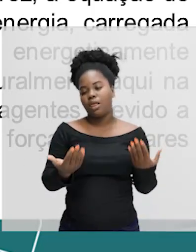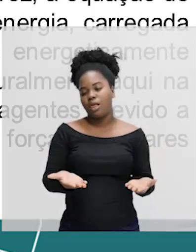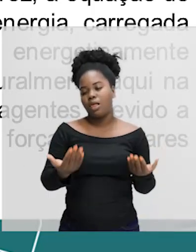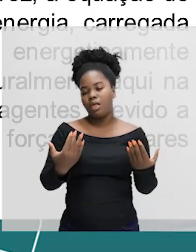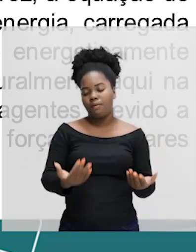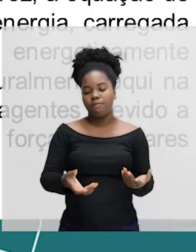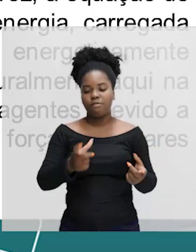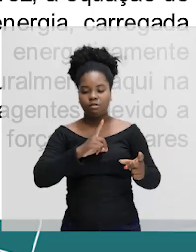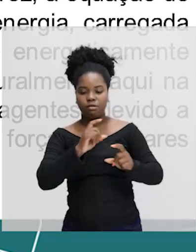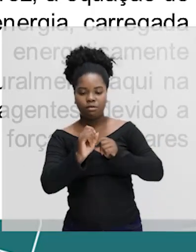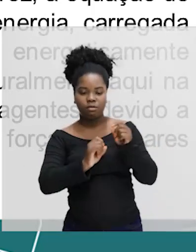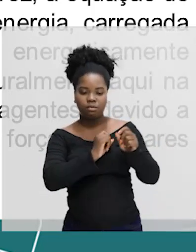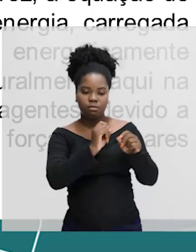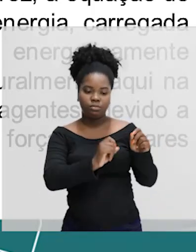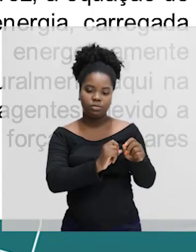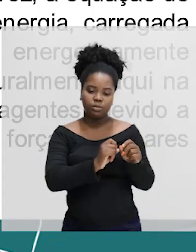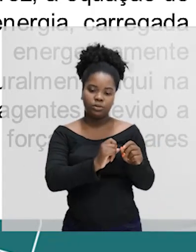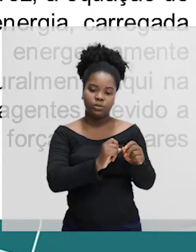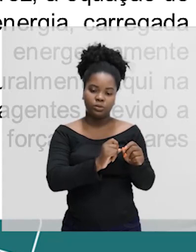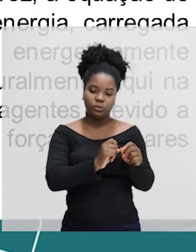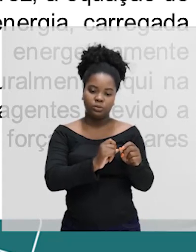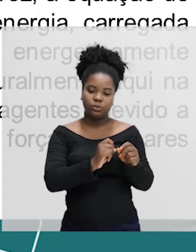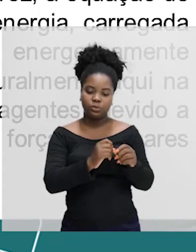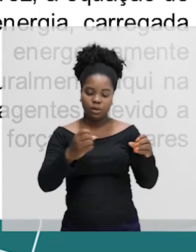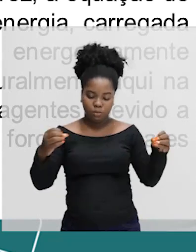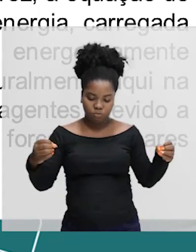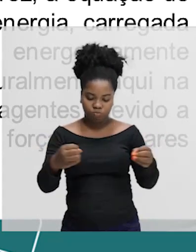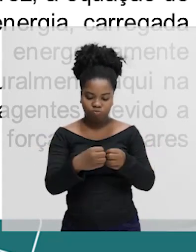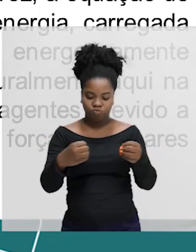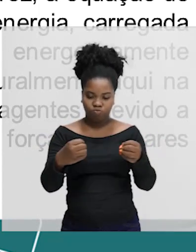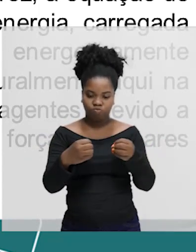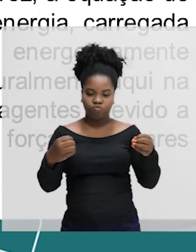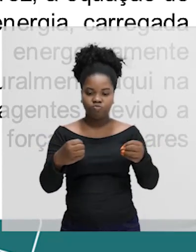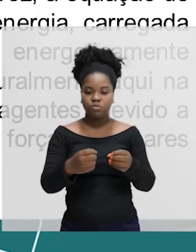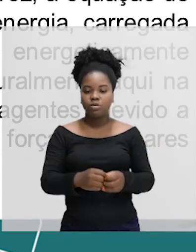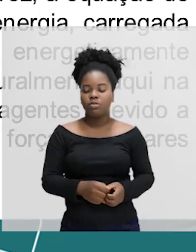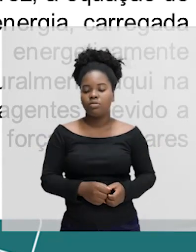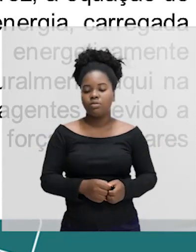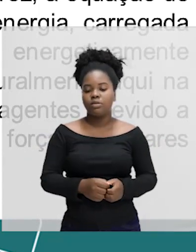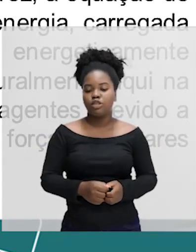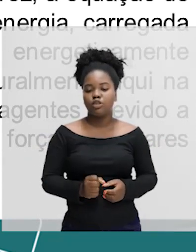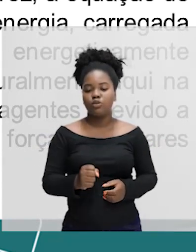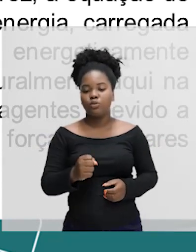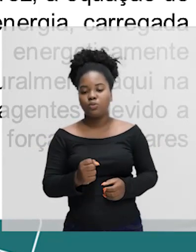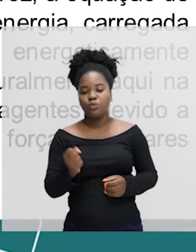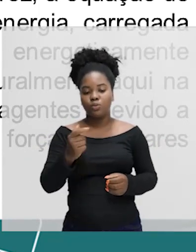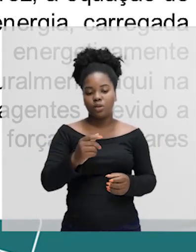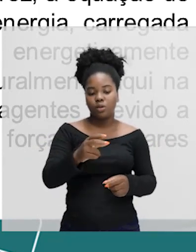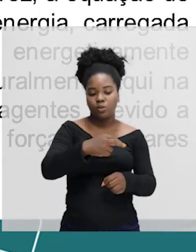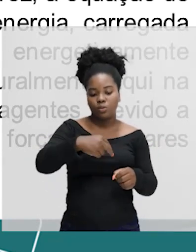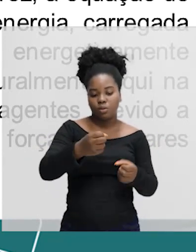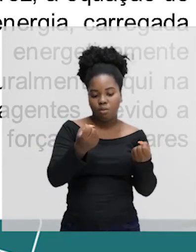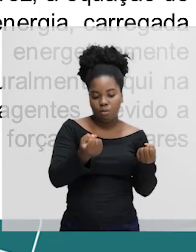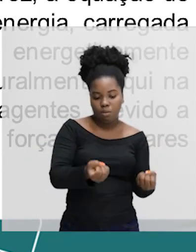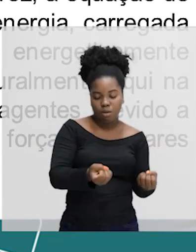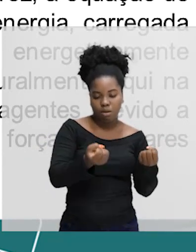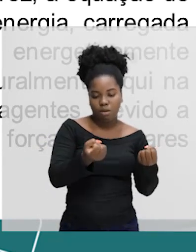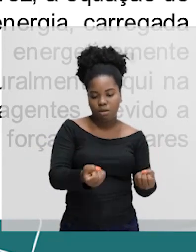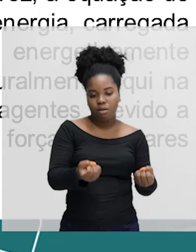aí, por fusão esses núcleos que são um pouco mais pesados. Né? Uma vez,